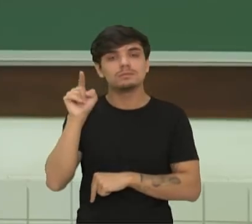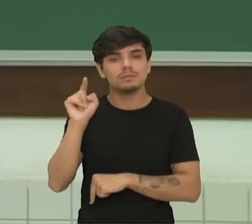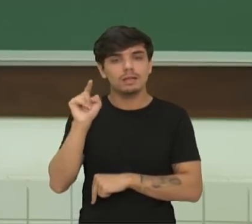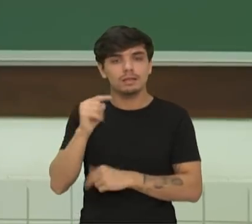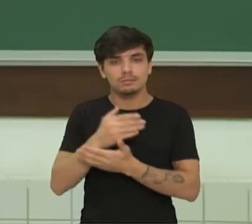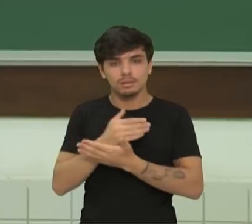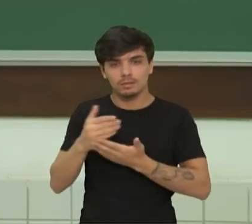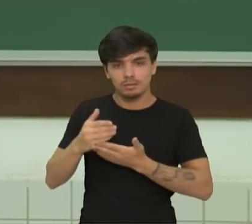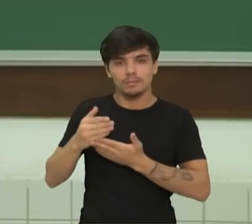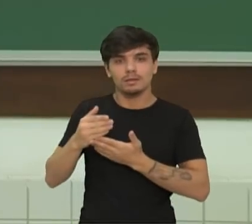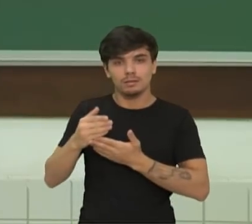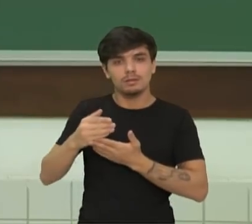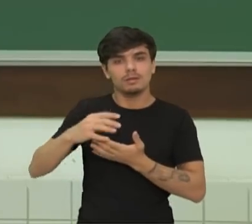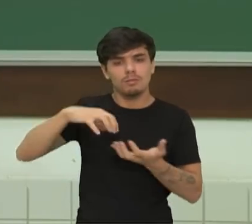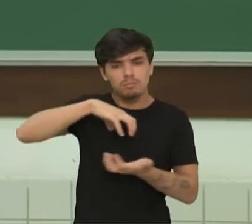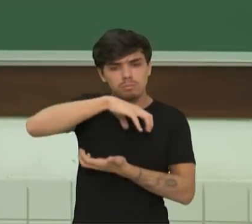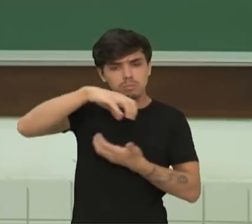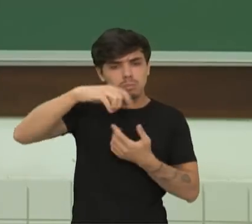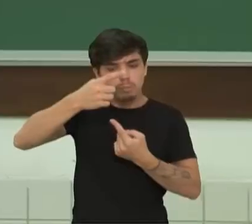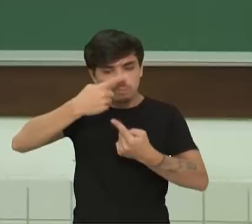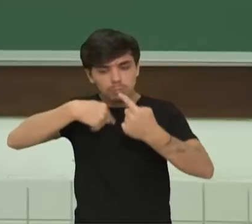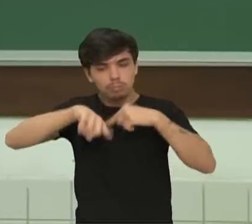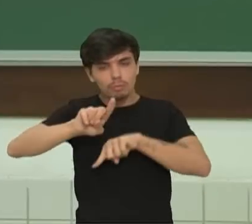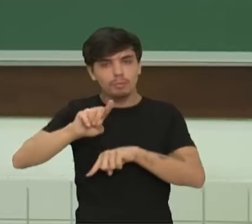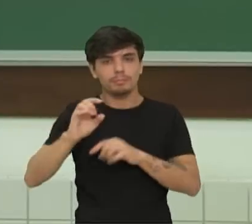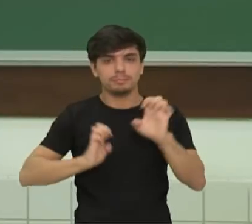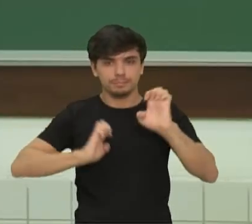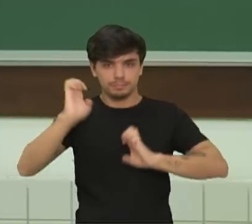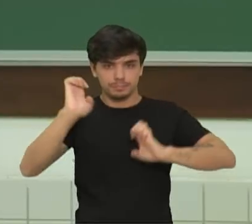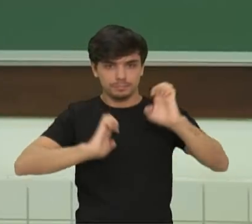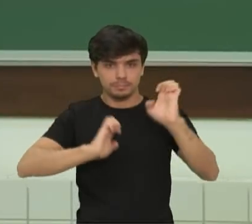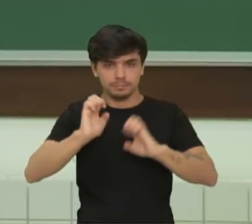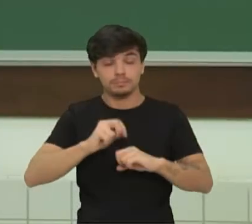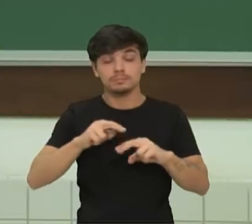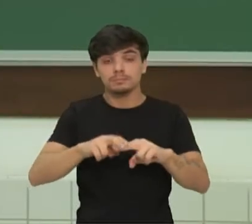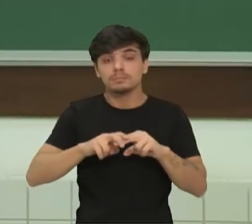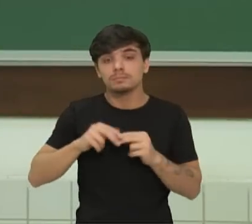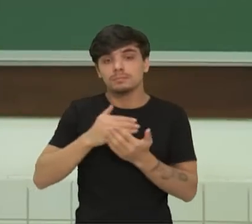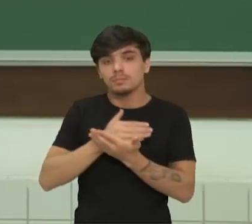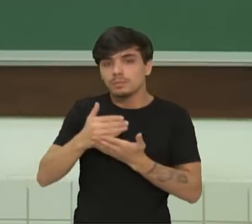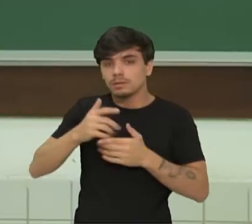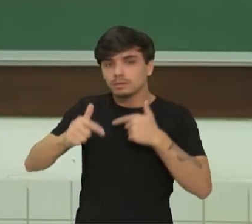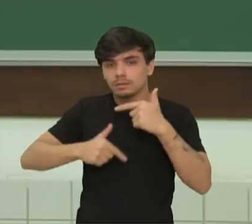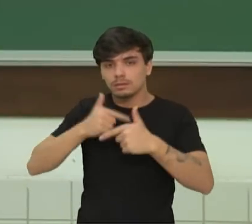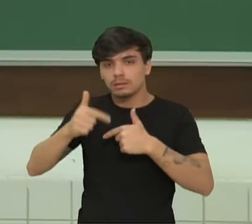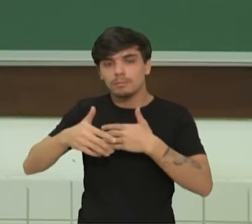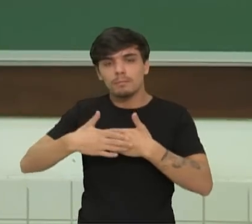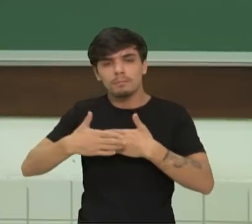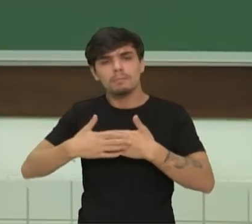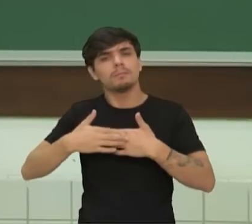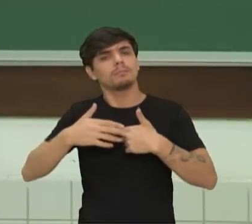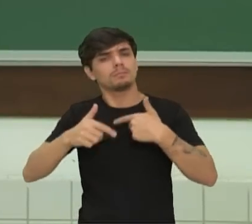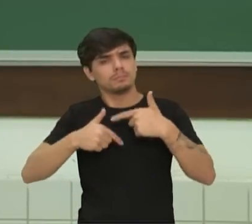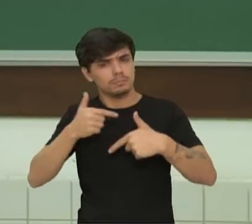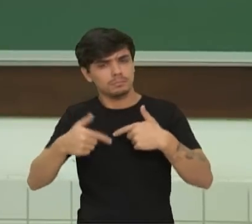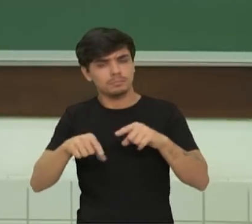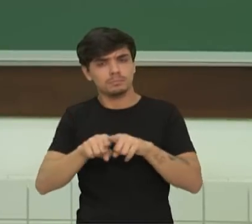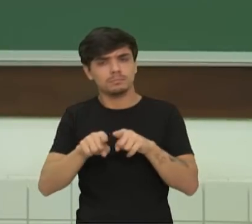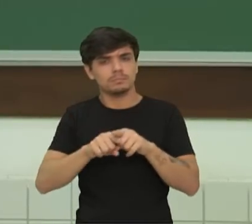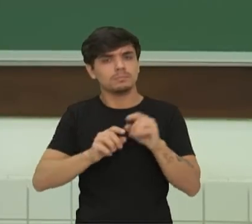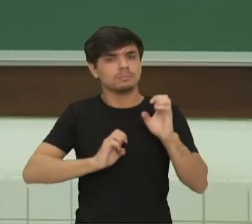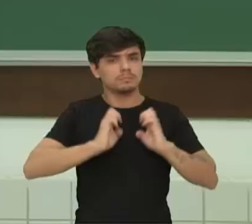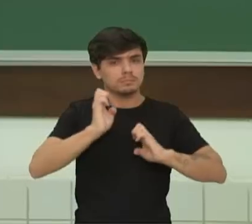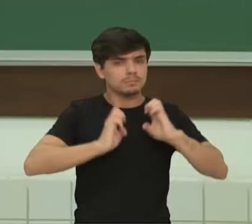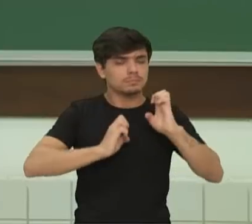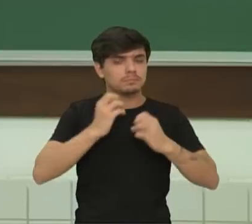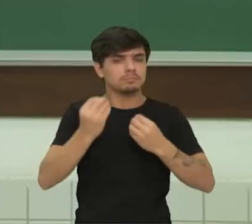começou a Revolução Industrial, porque daí eles começaram a trabalhar esses produtos manufaturados ou dessa parte de indústria